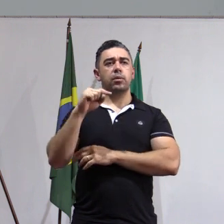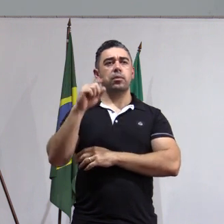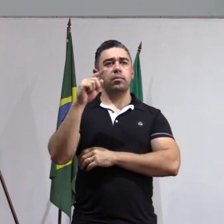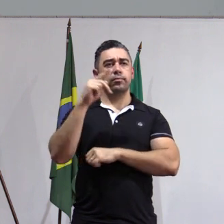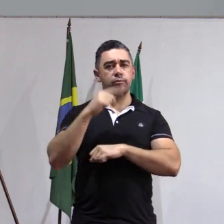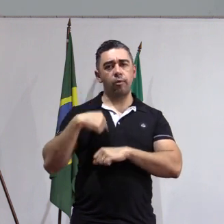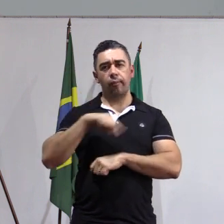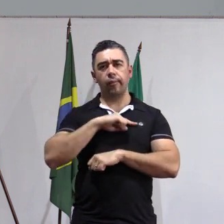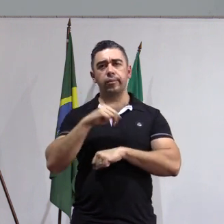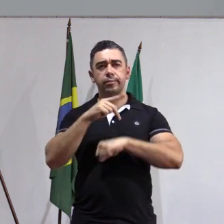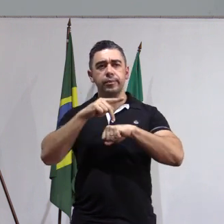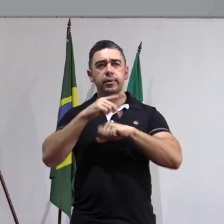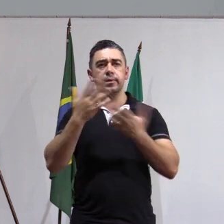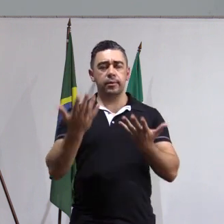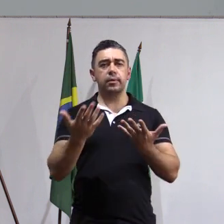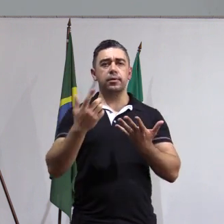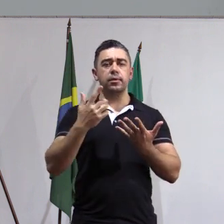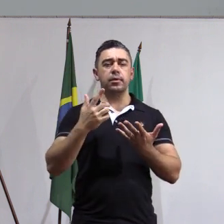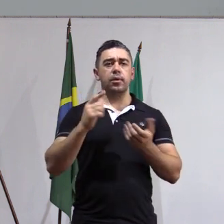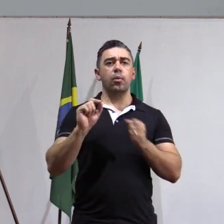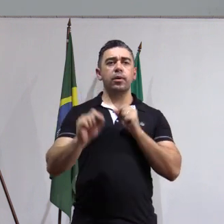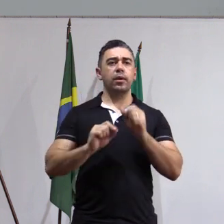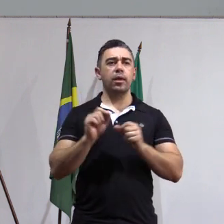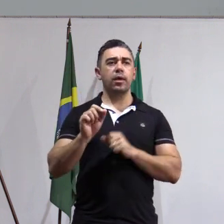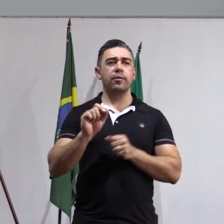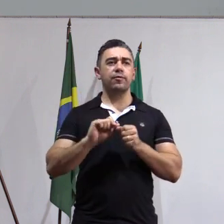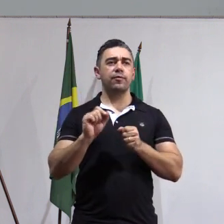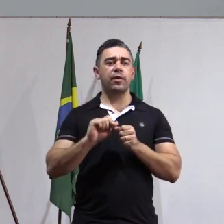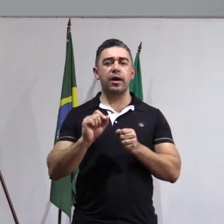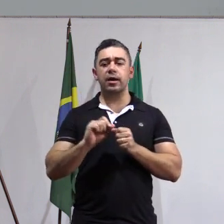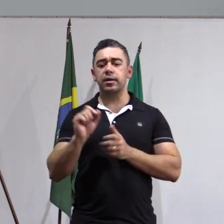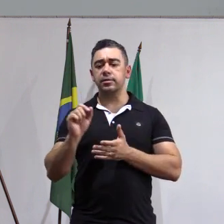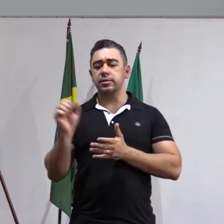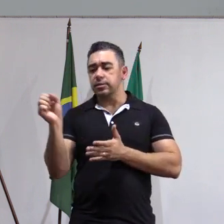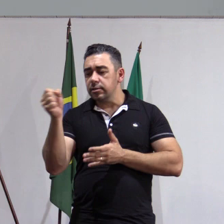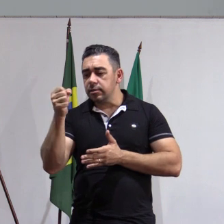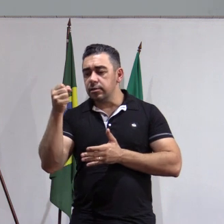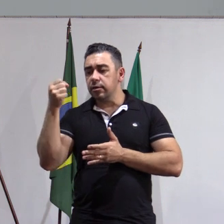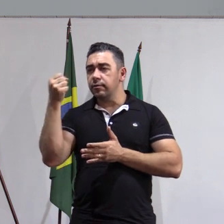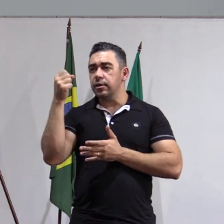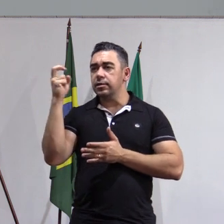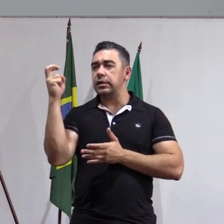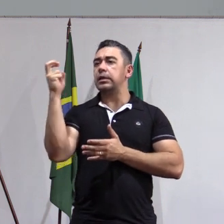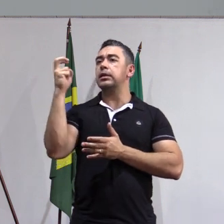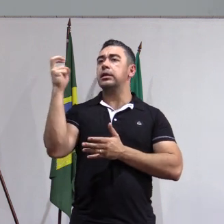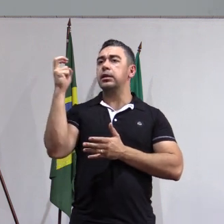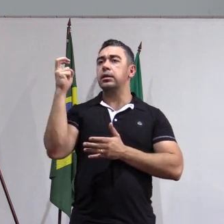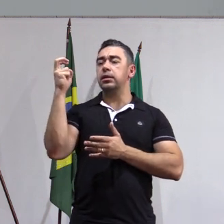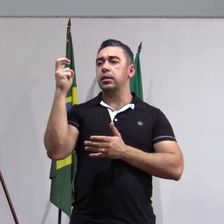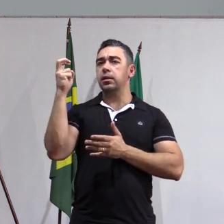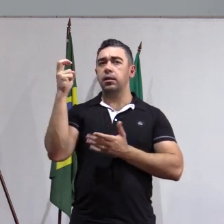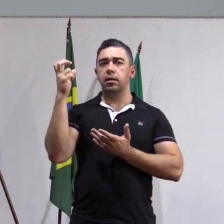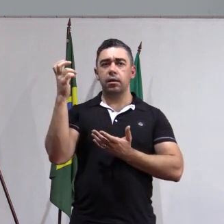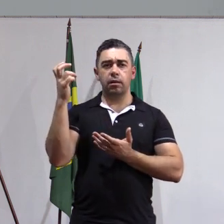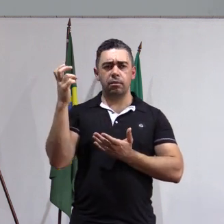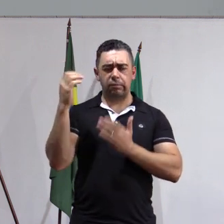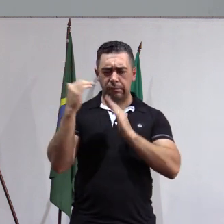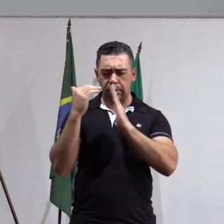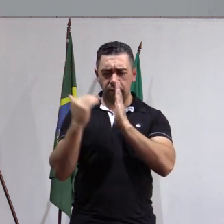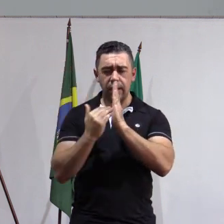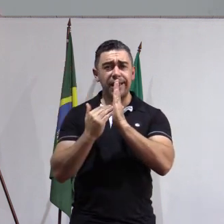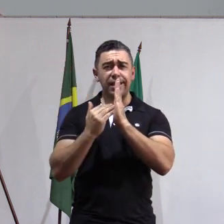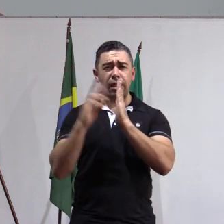que se produza cervejas de quinta categoria e universidades de sexta categoria para